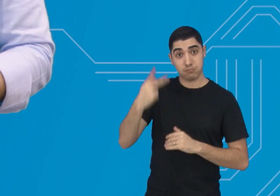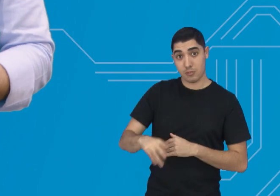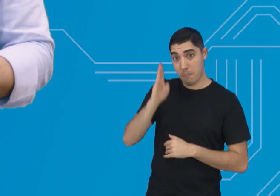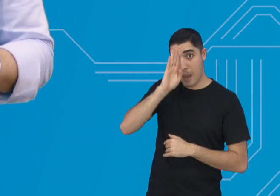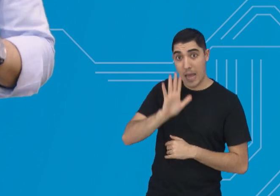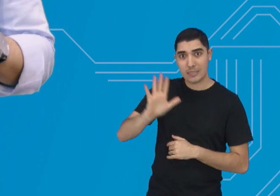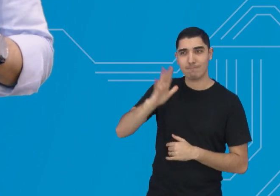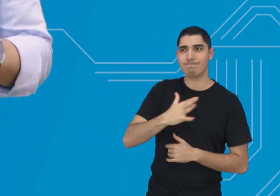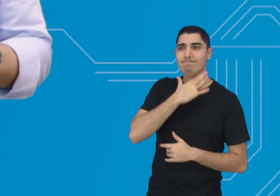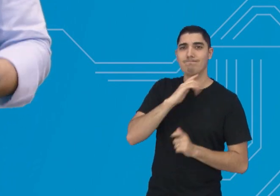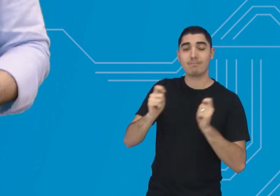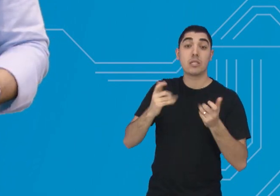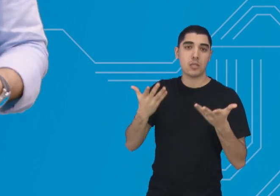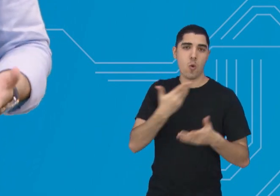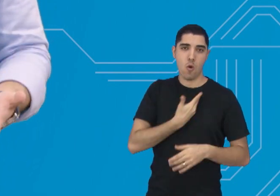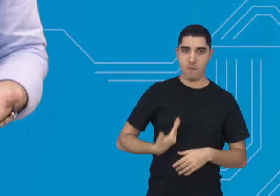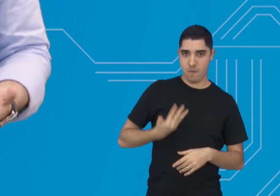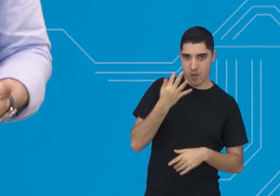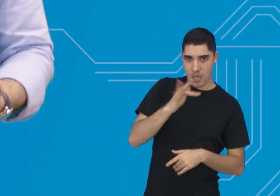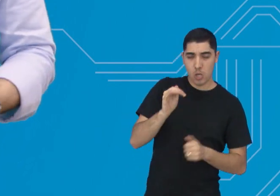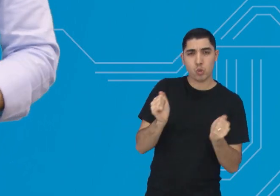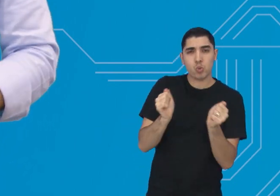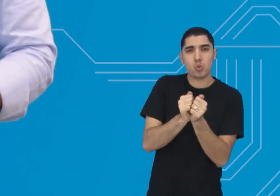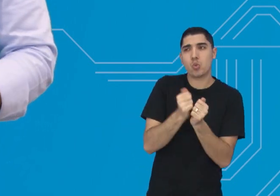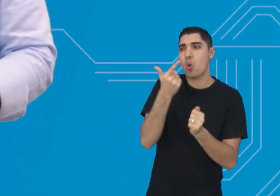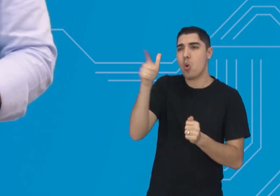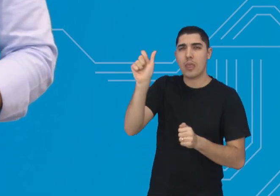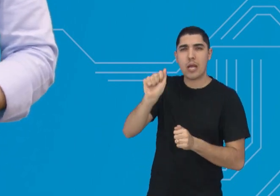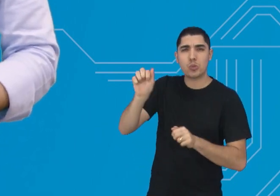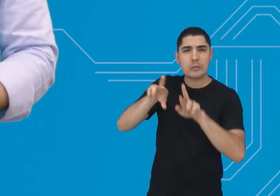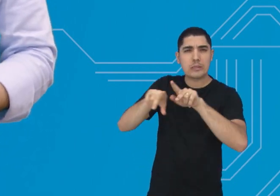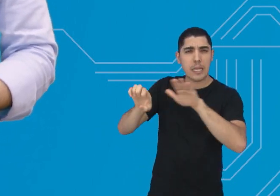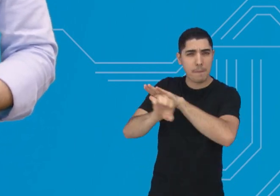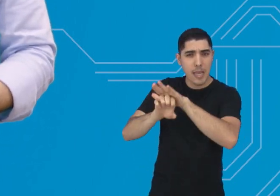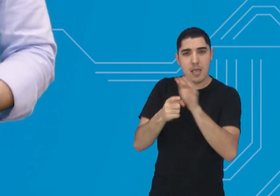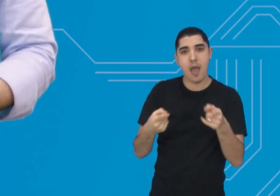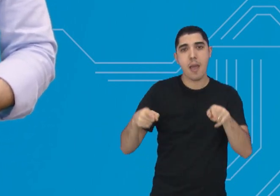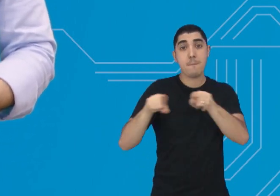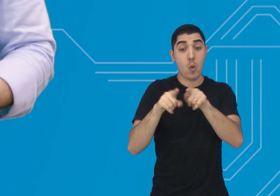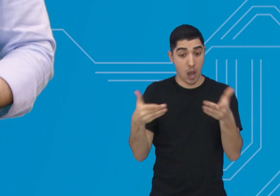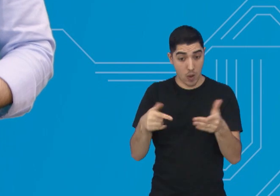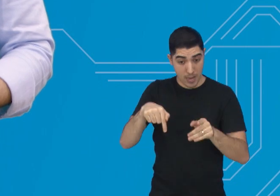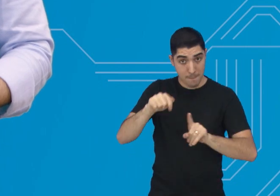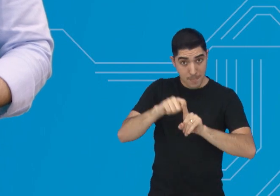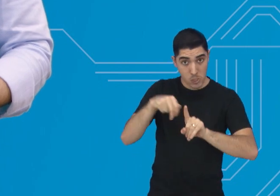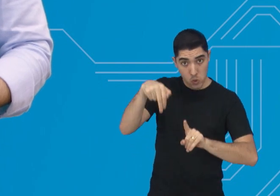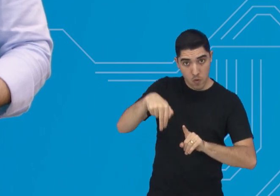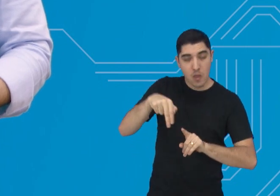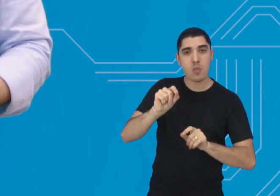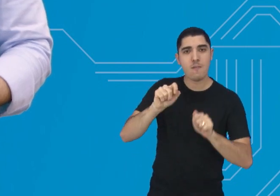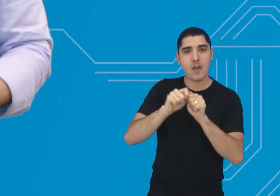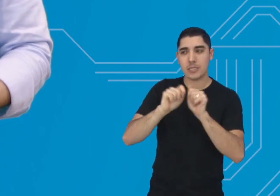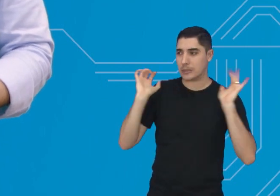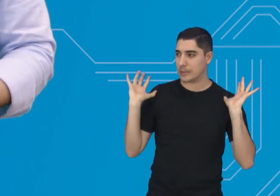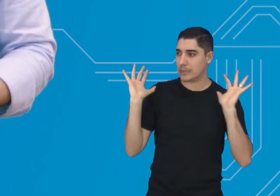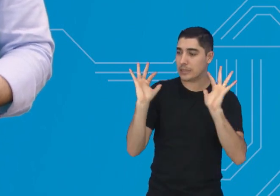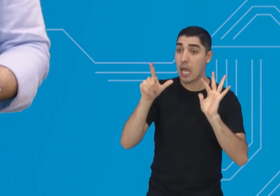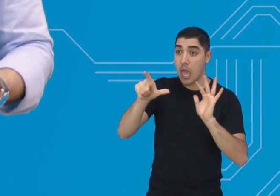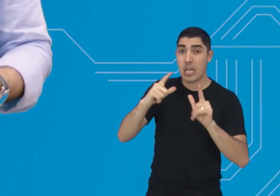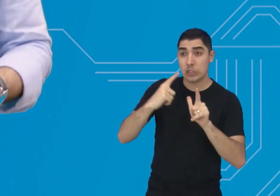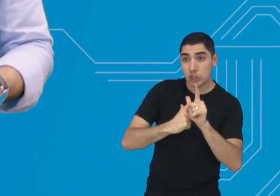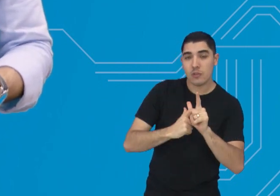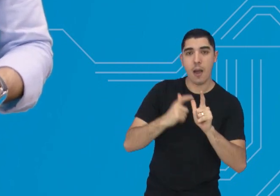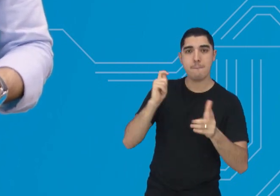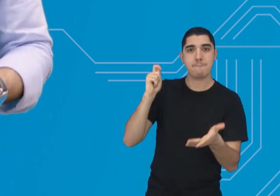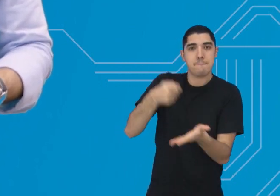federal, com apoio de diversos órgãos e instituições, está mobilizando durante todo este mês um mutirão de negociação de dívidas. A